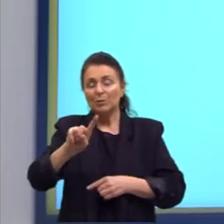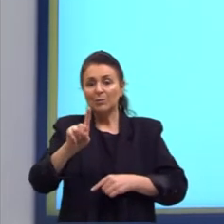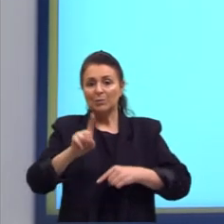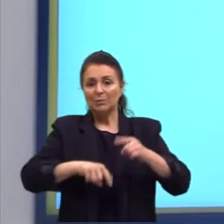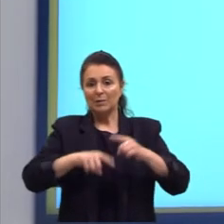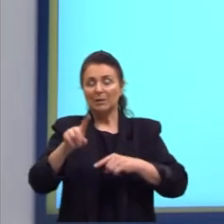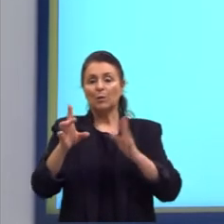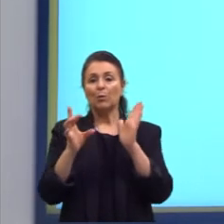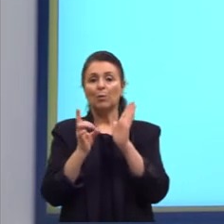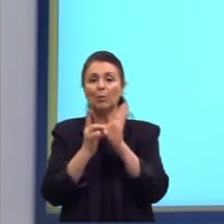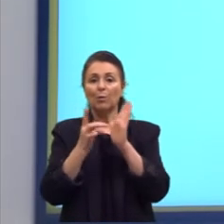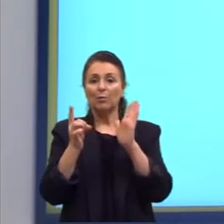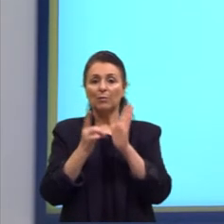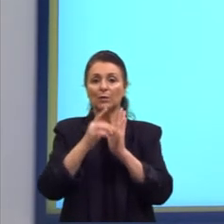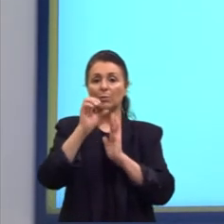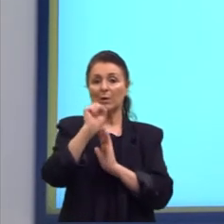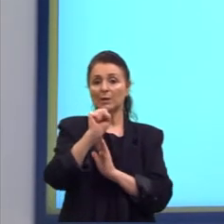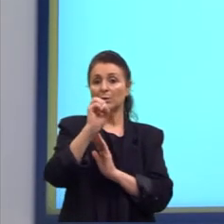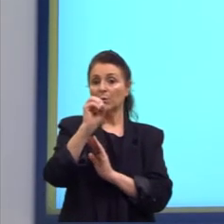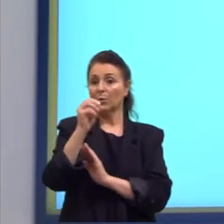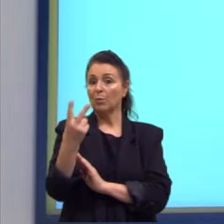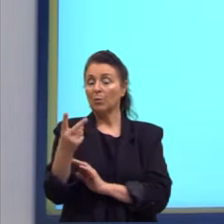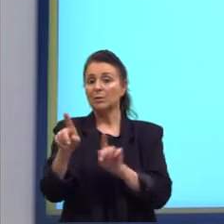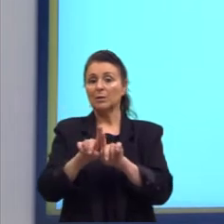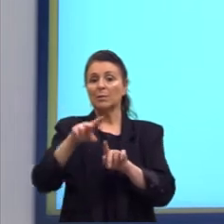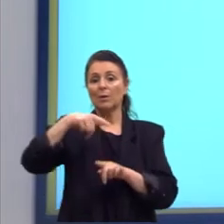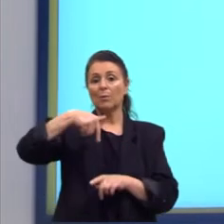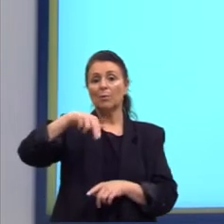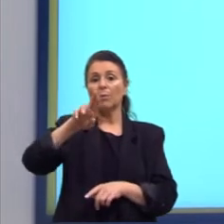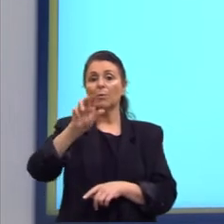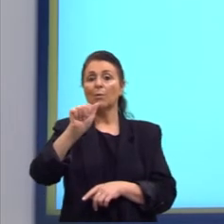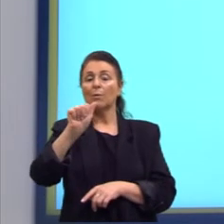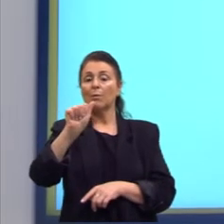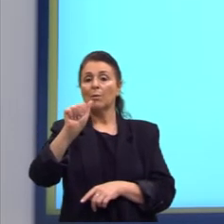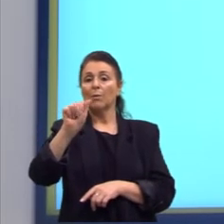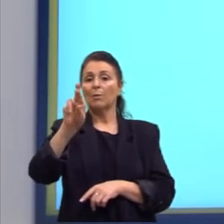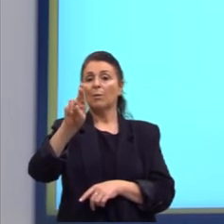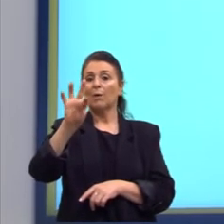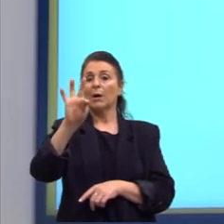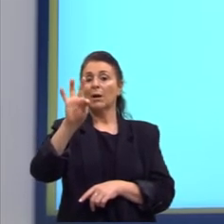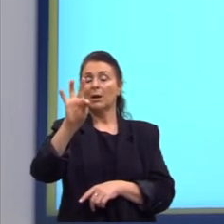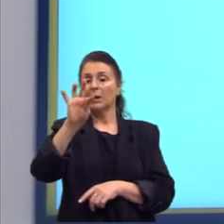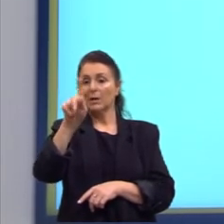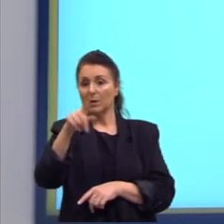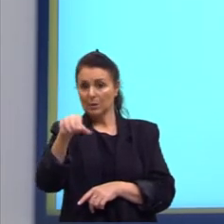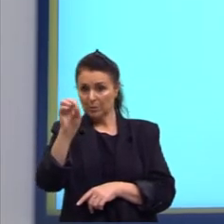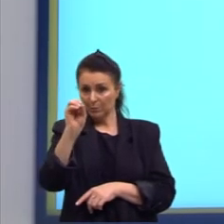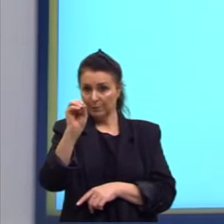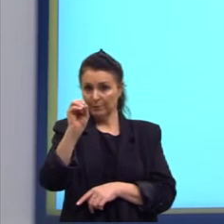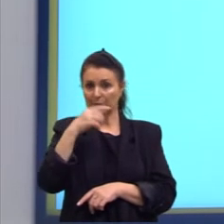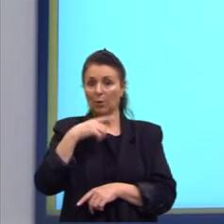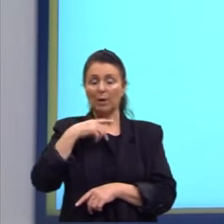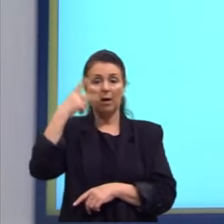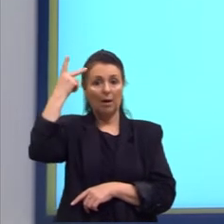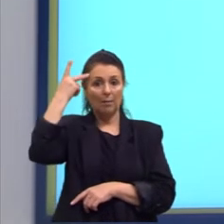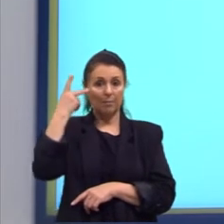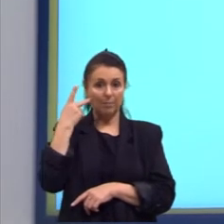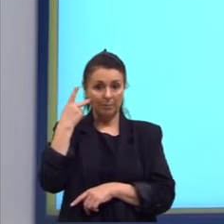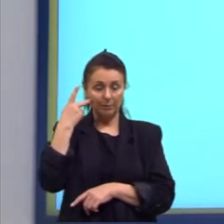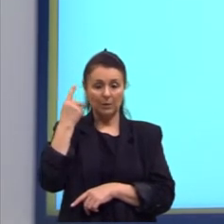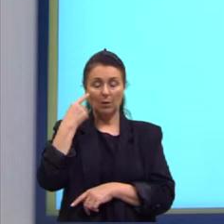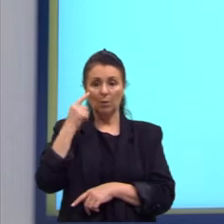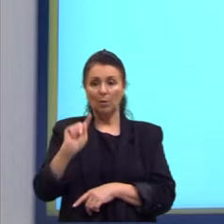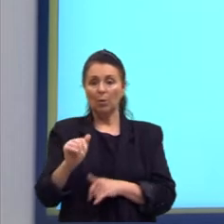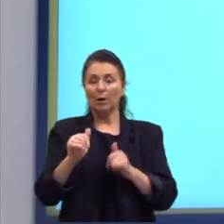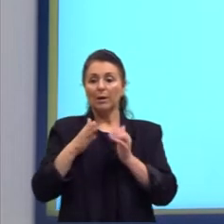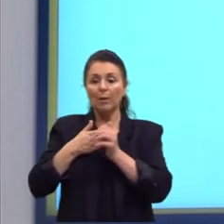ao vidro o enxofre e o quartzo então né vejam que aqui até a prata né curioso que a